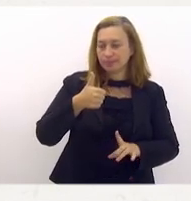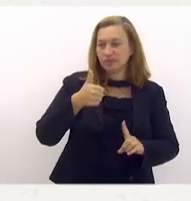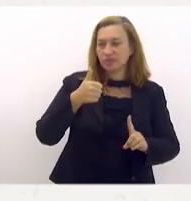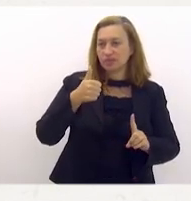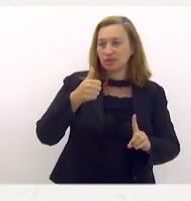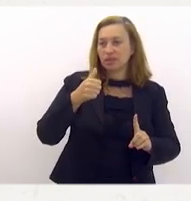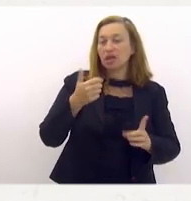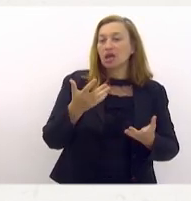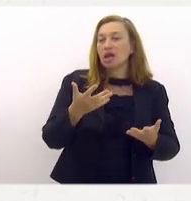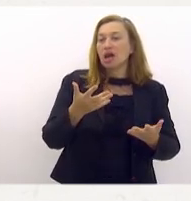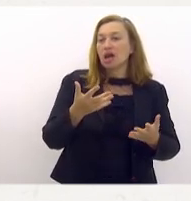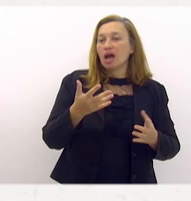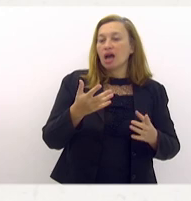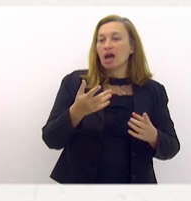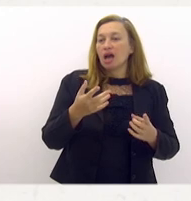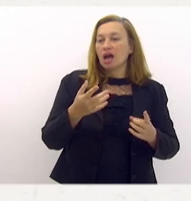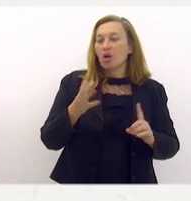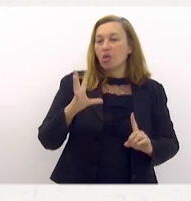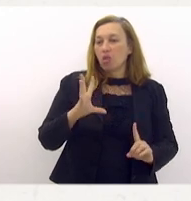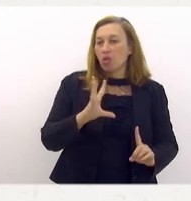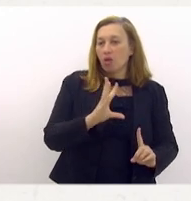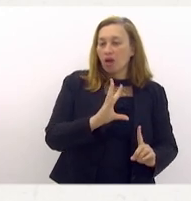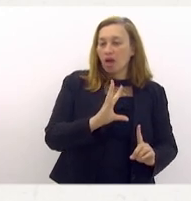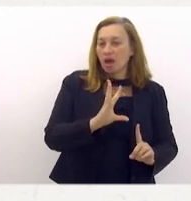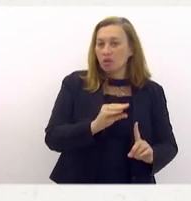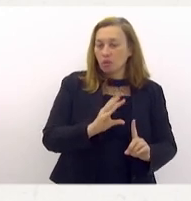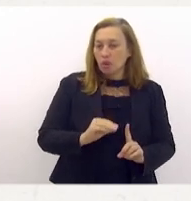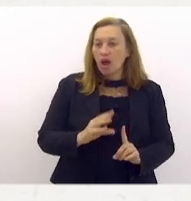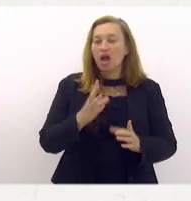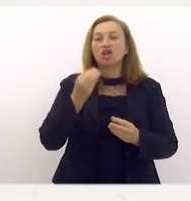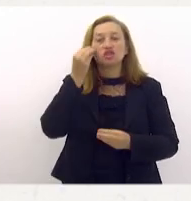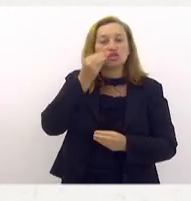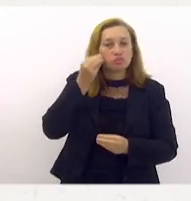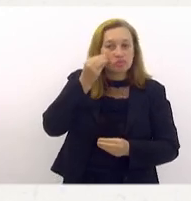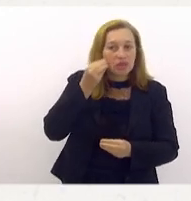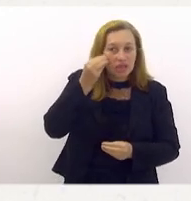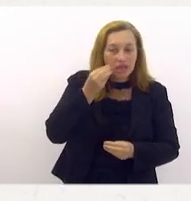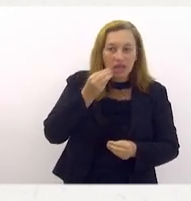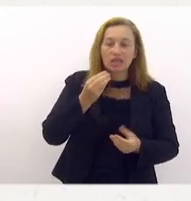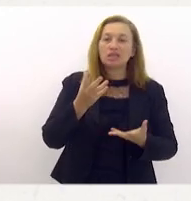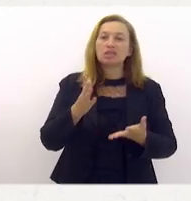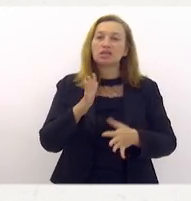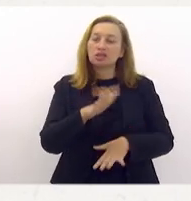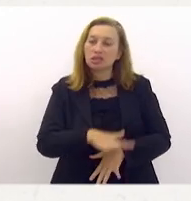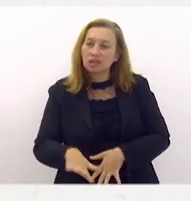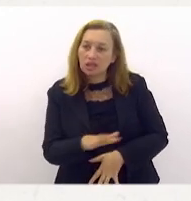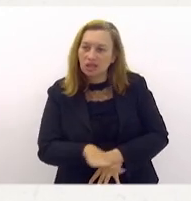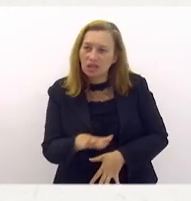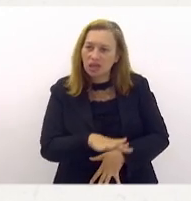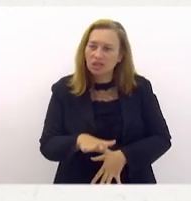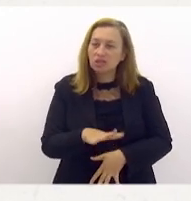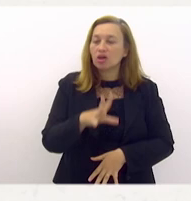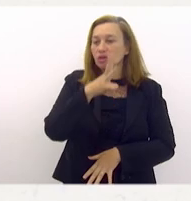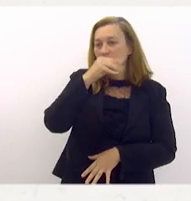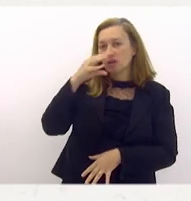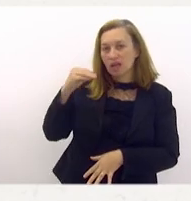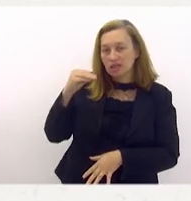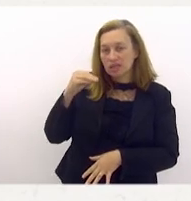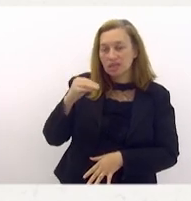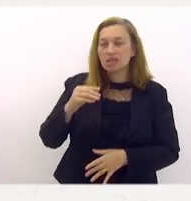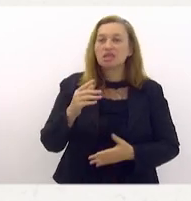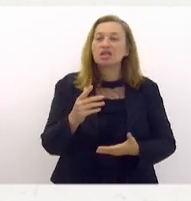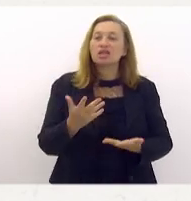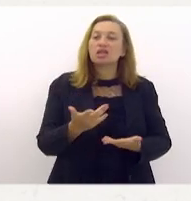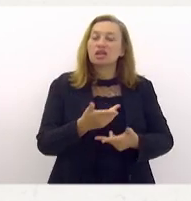a trazer testemunhos e relatos de experiências de assédio que elas tenham sofrido ainda na infância ou na adolescência, e que